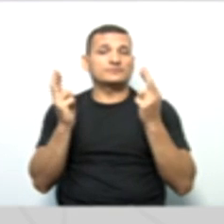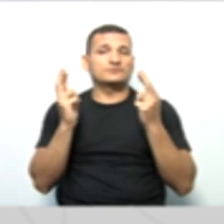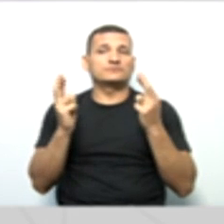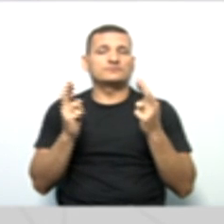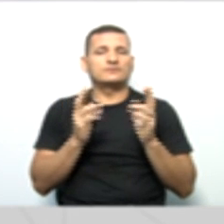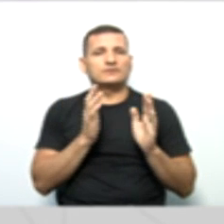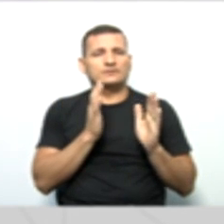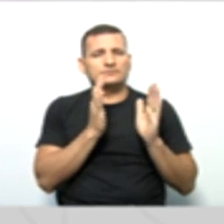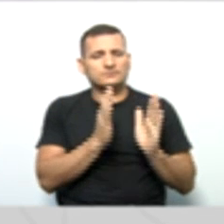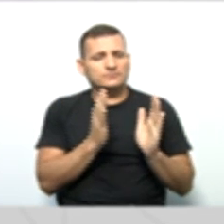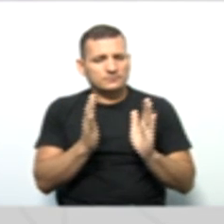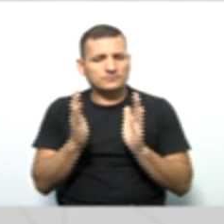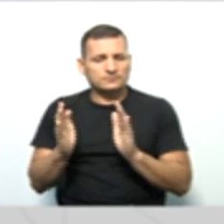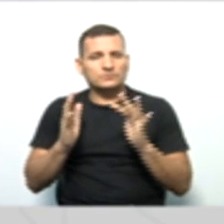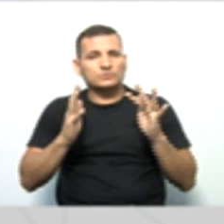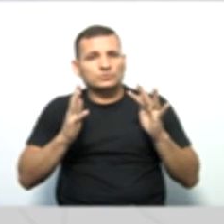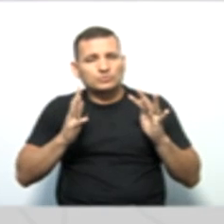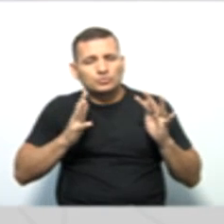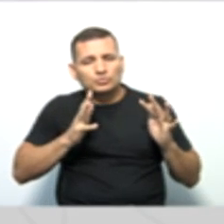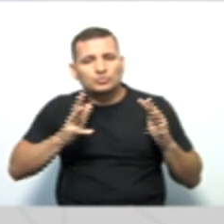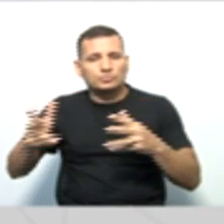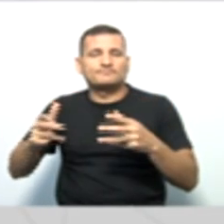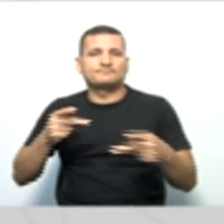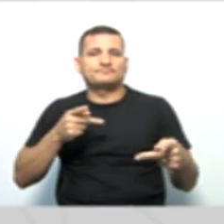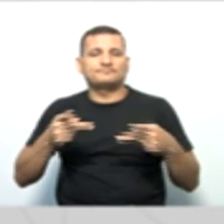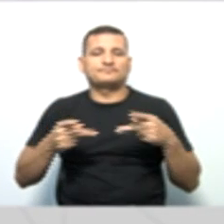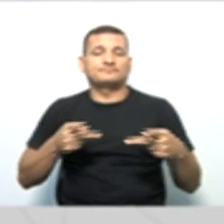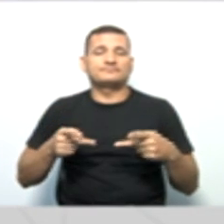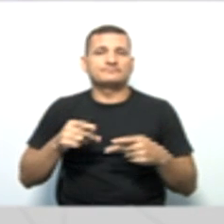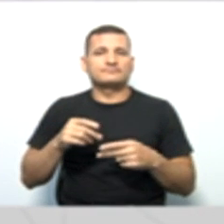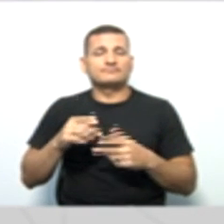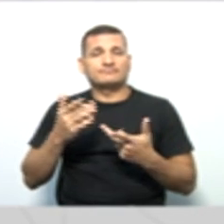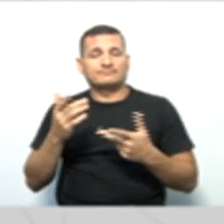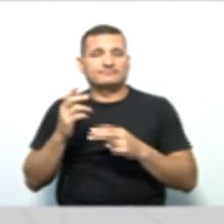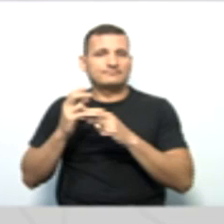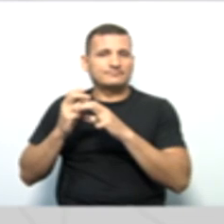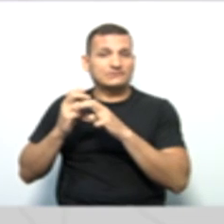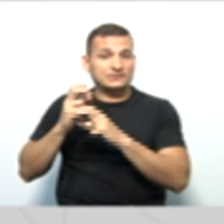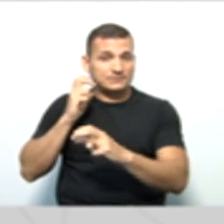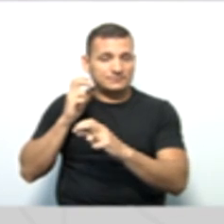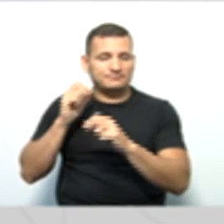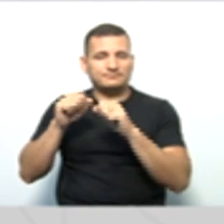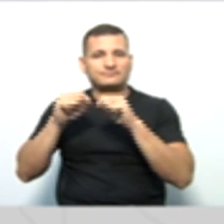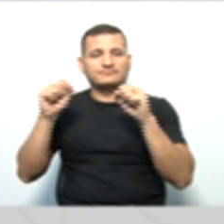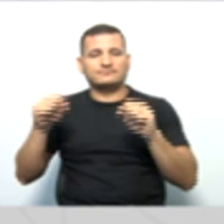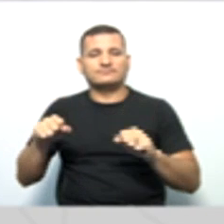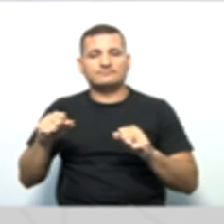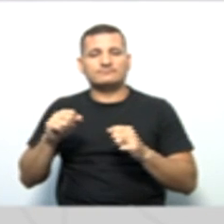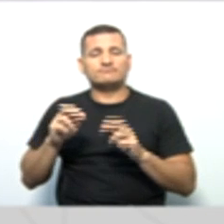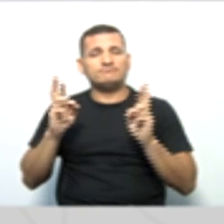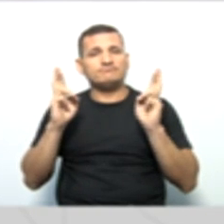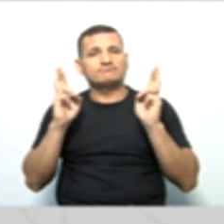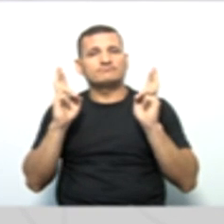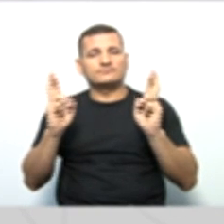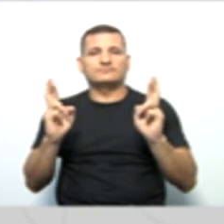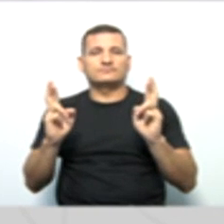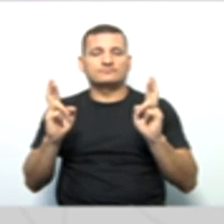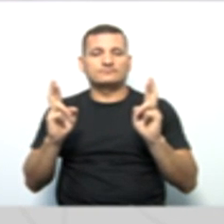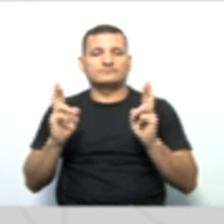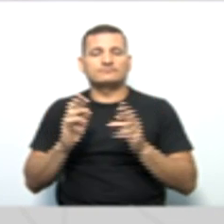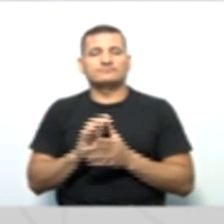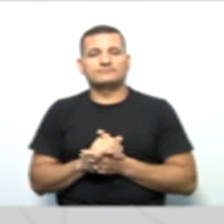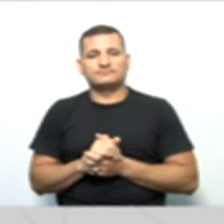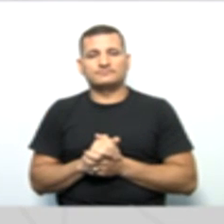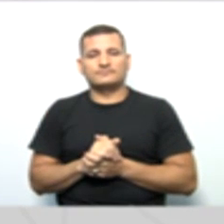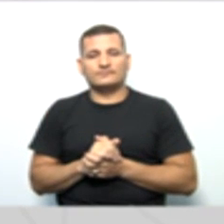meu projeto, tá? Então a gente tem esse camarada aí, engenheiro de software, tá? Responsável. O que